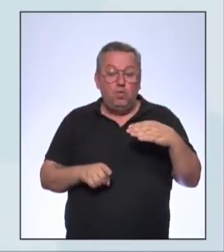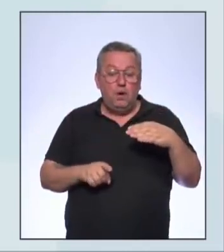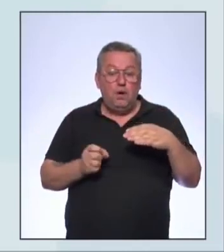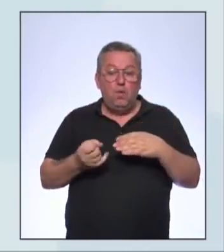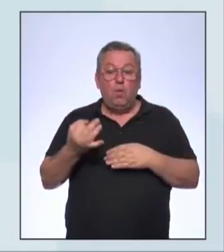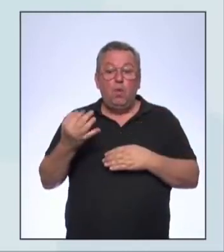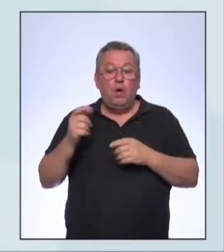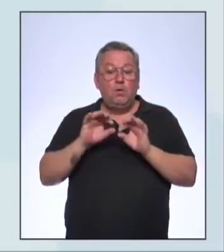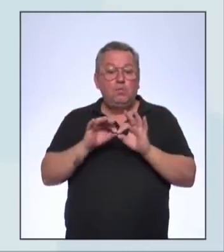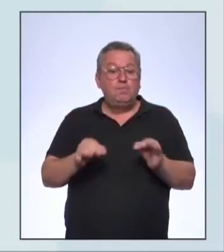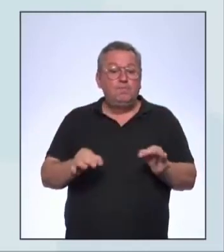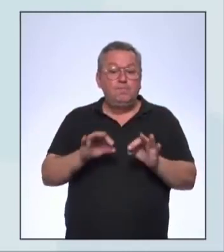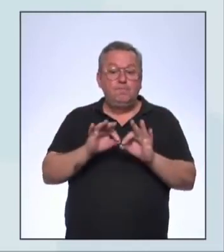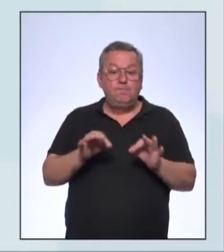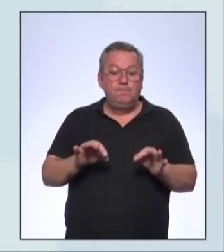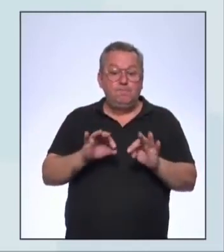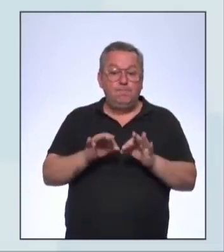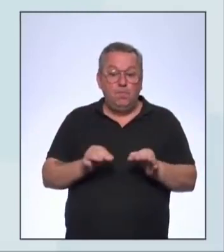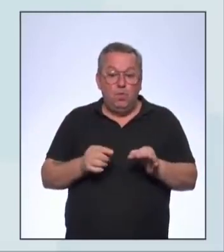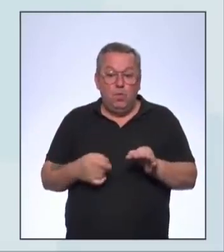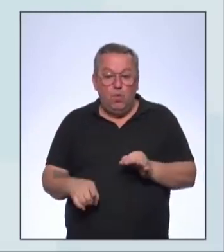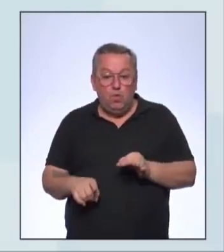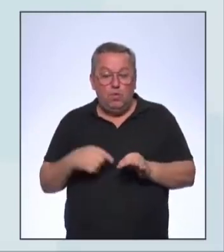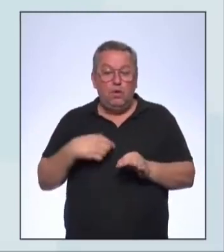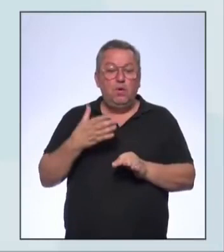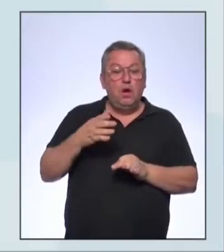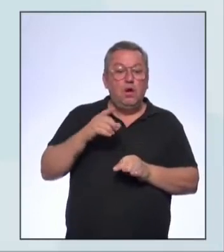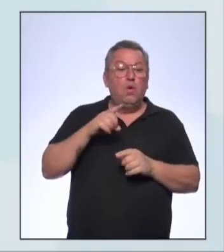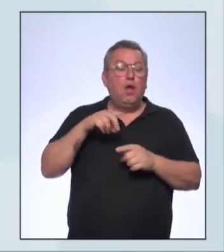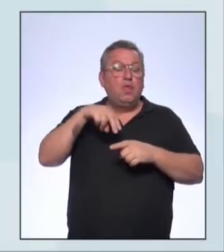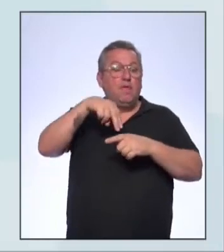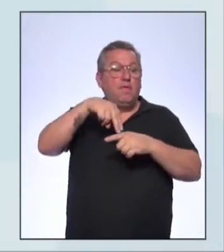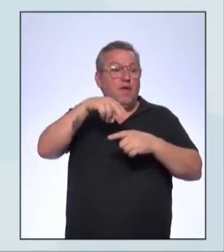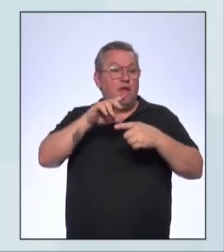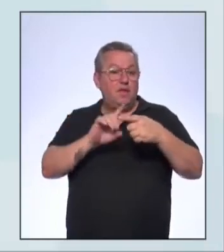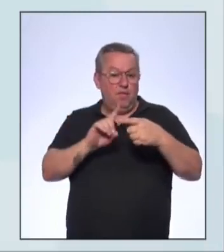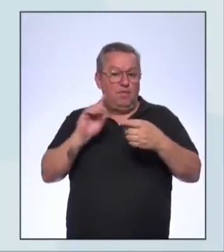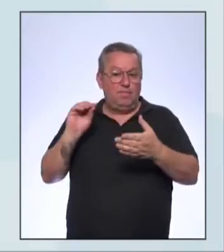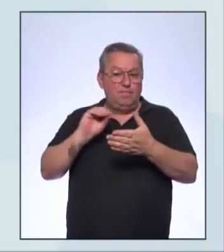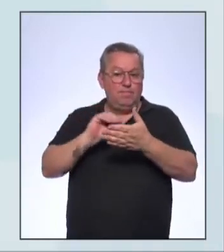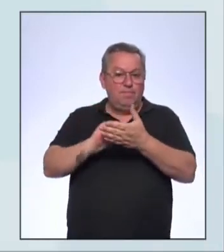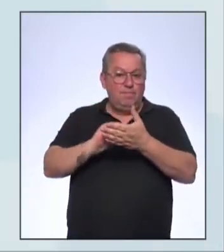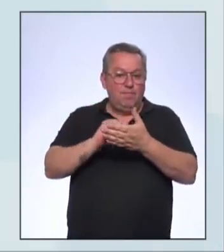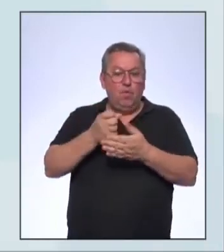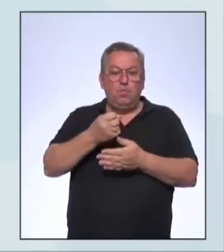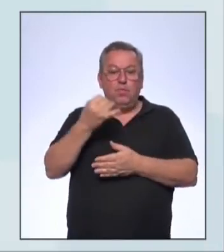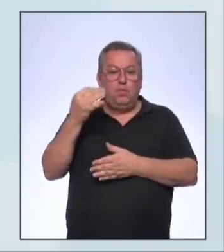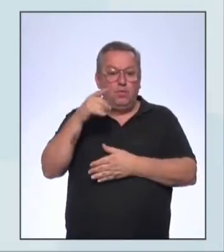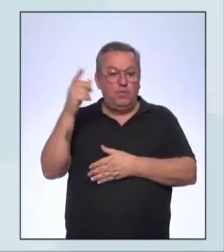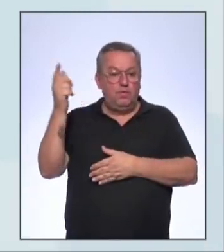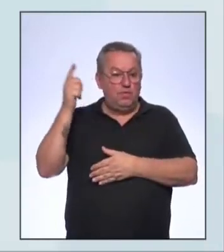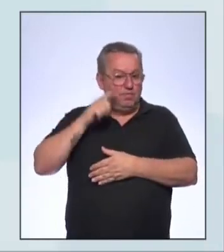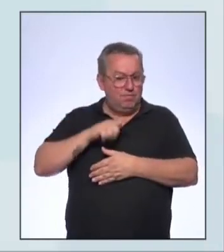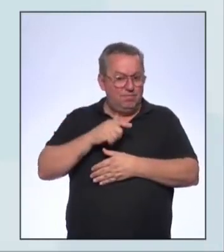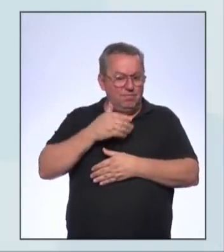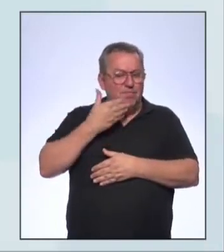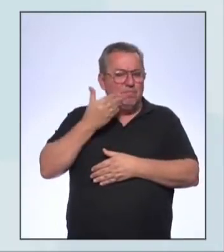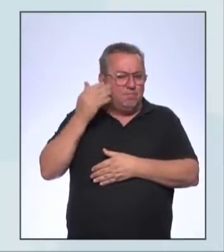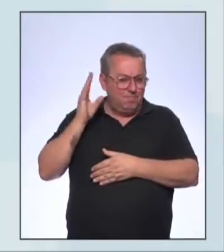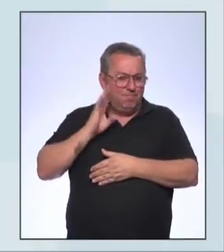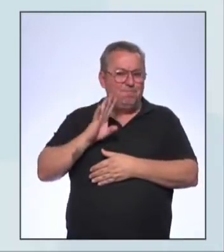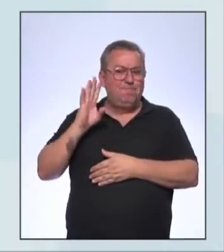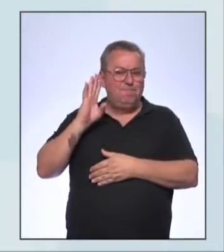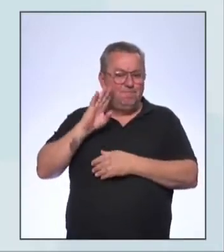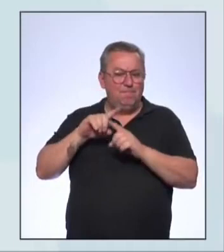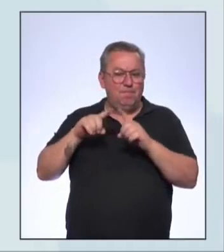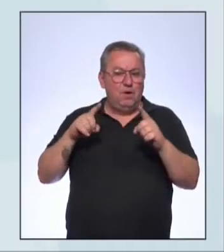posso simplificar. Eu quero essa fração. Se vocês conseguirem colocar no chat por quanto vocês simplificaram, é muito legal. Mas